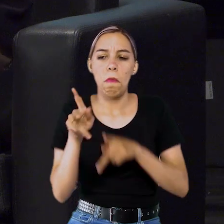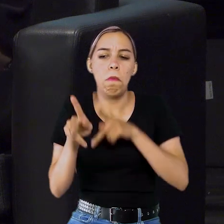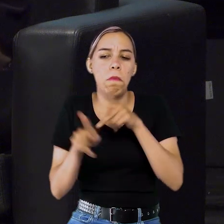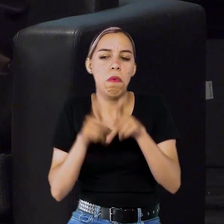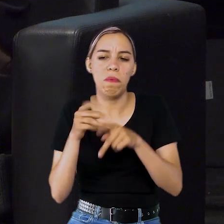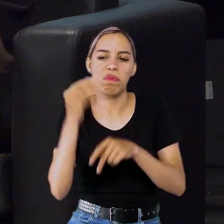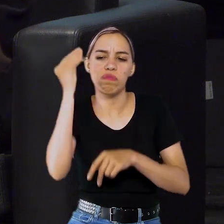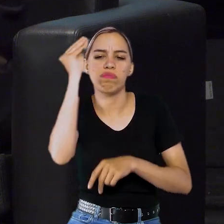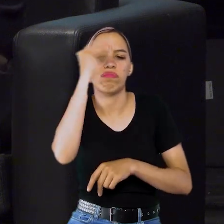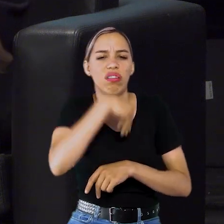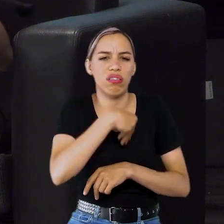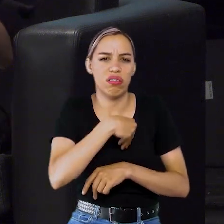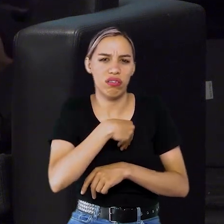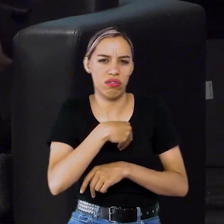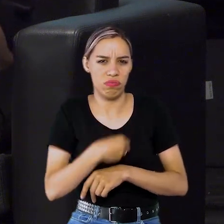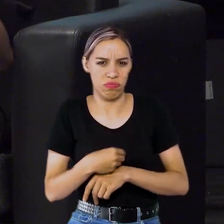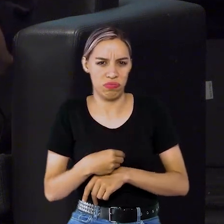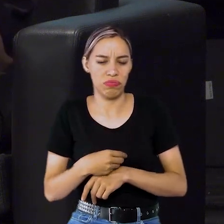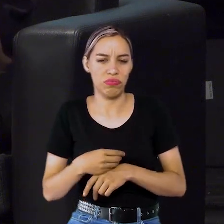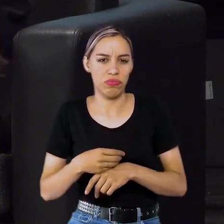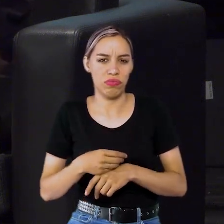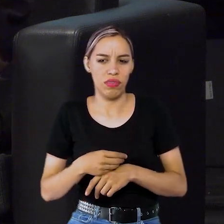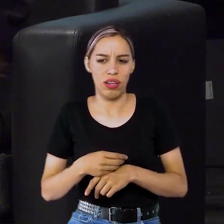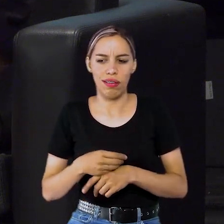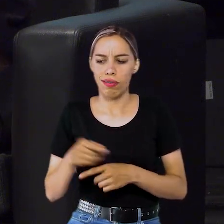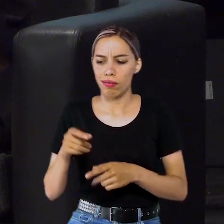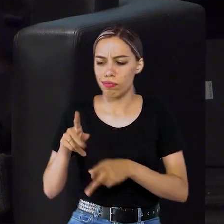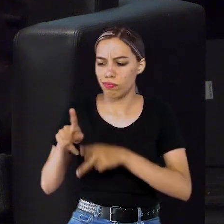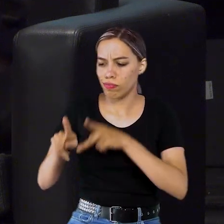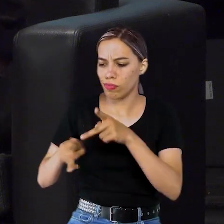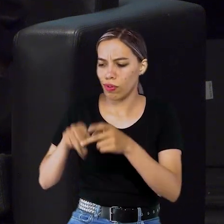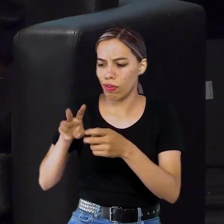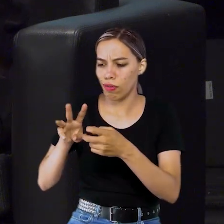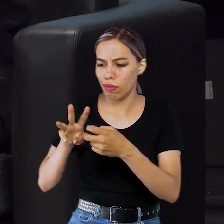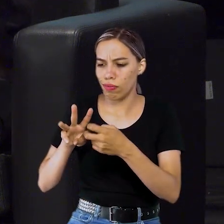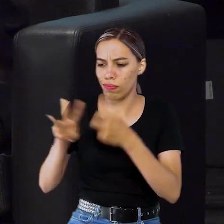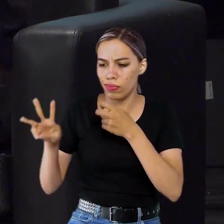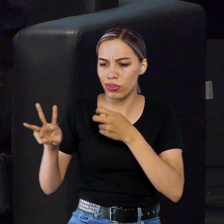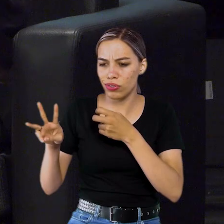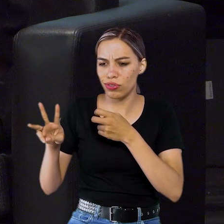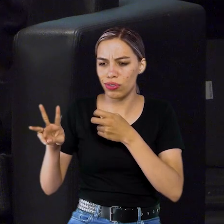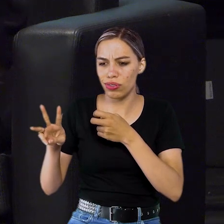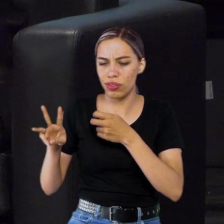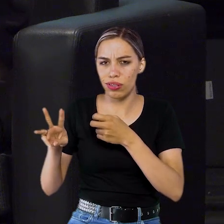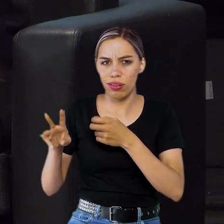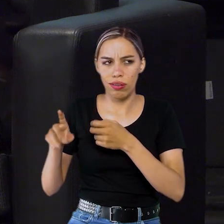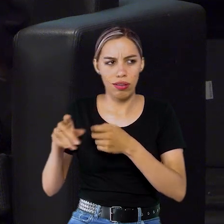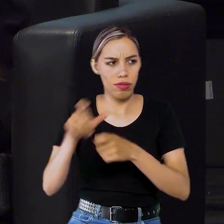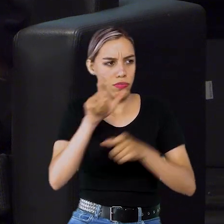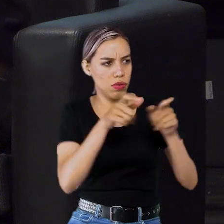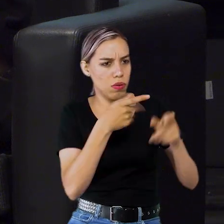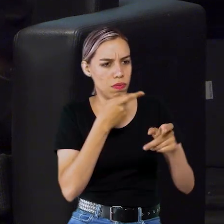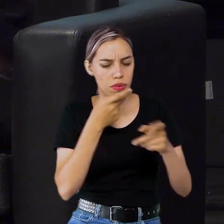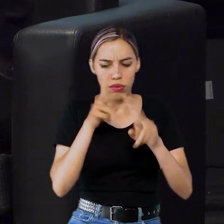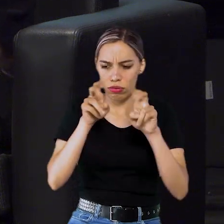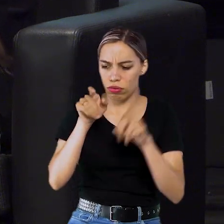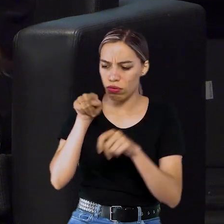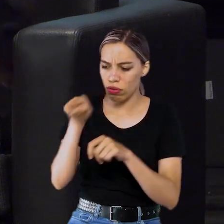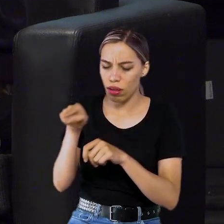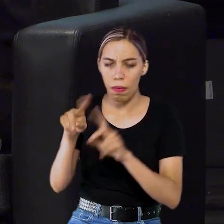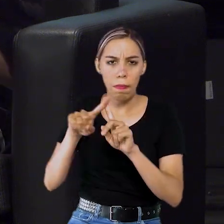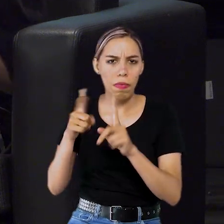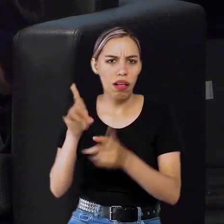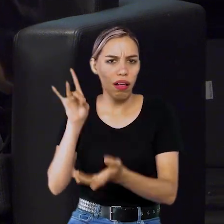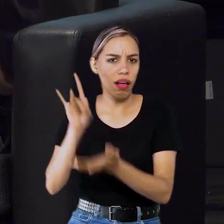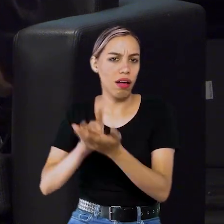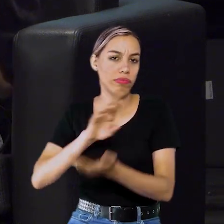preguiçosos, e todos esses estereótipos que foram criados sobre os povos indígenas e que não são reais, né?